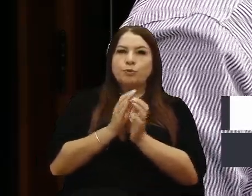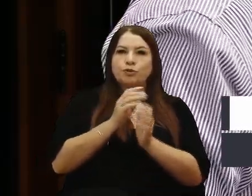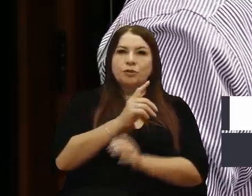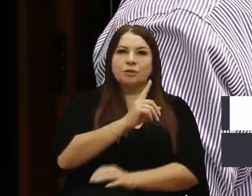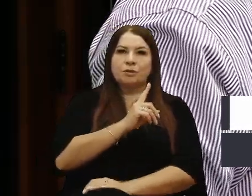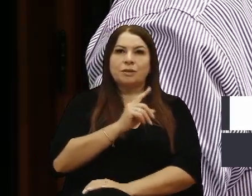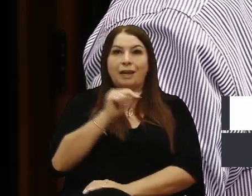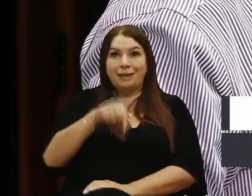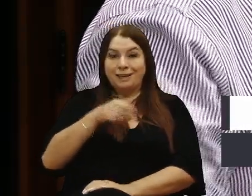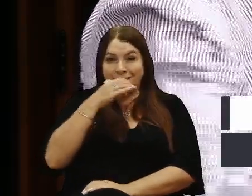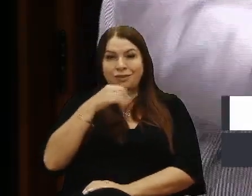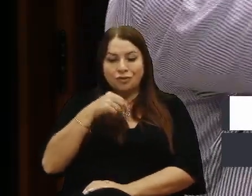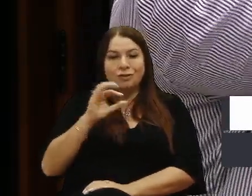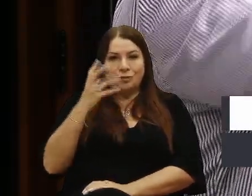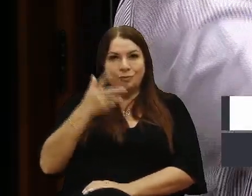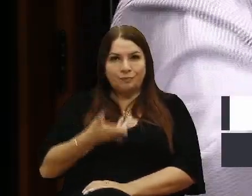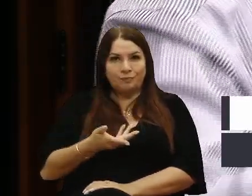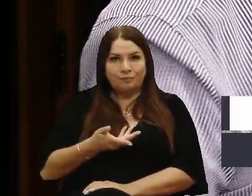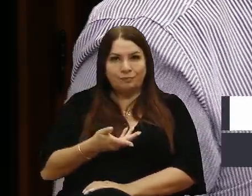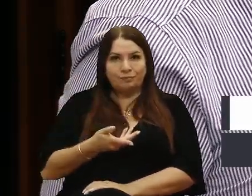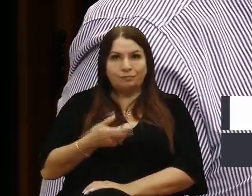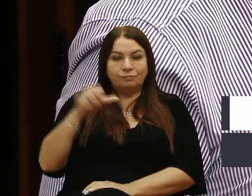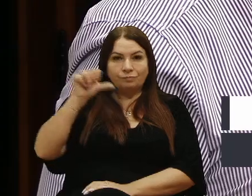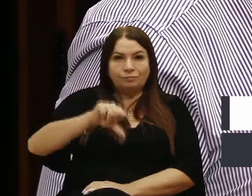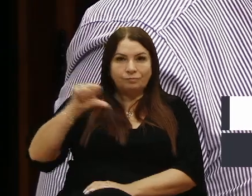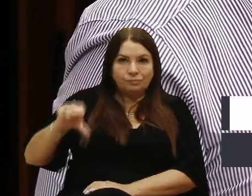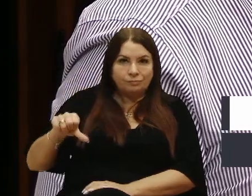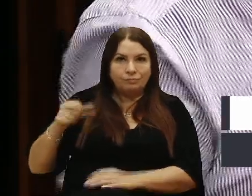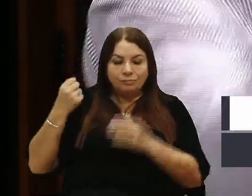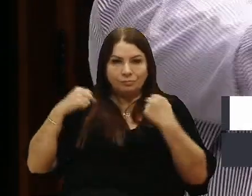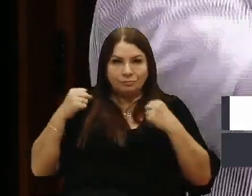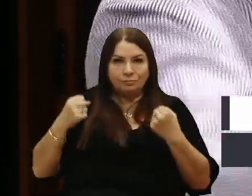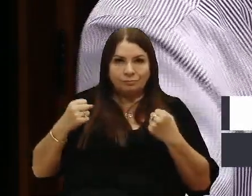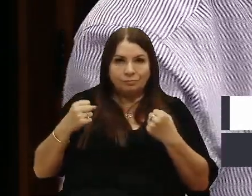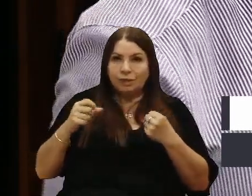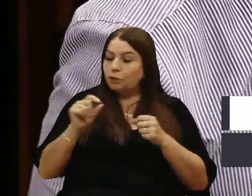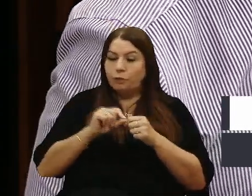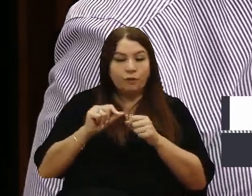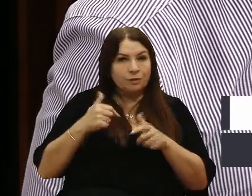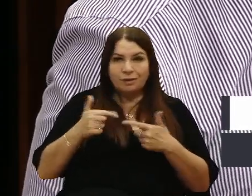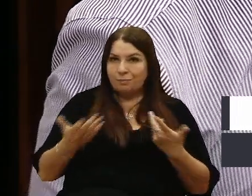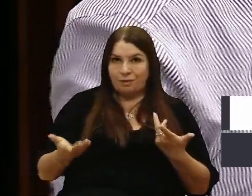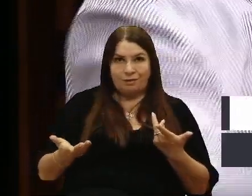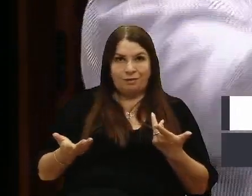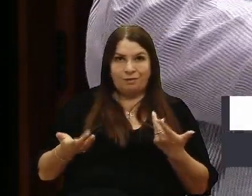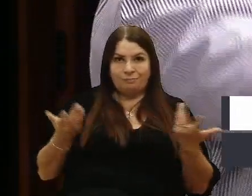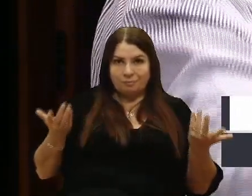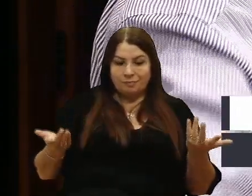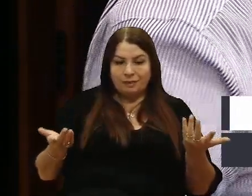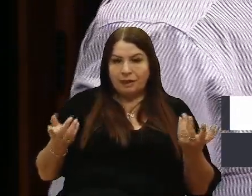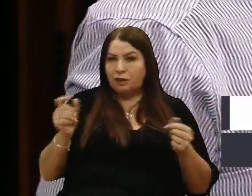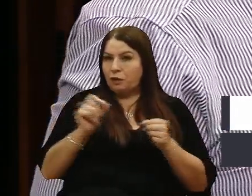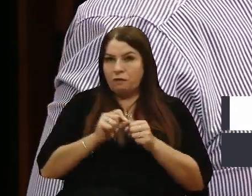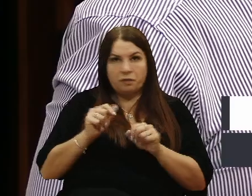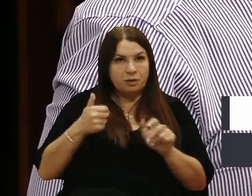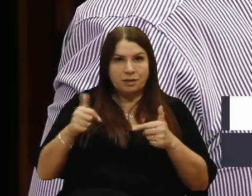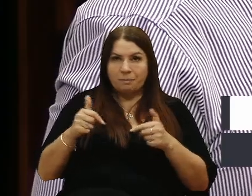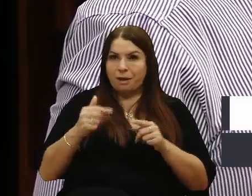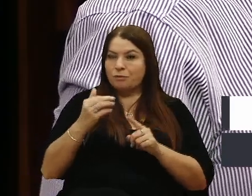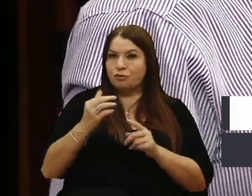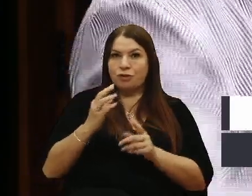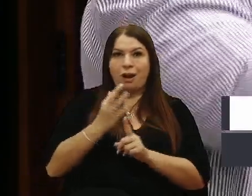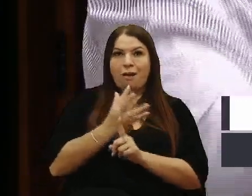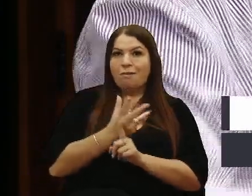isso acontece. Tá, mas ele reprovou em Educação Física. Ele não fez os trabalhos de Educação Física. Ele não fez os trabalhos de